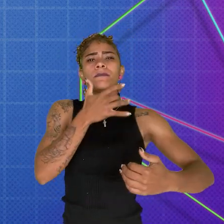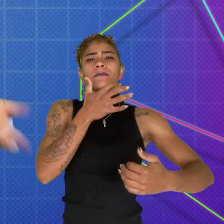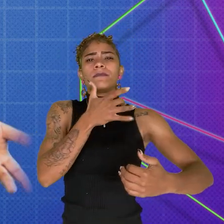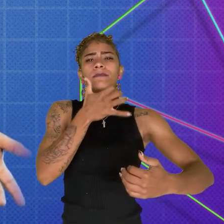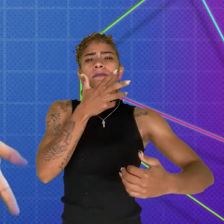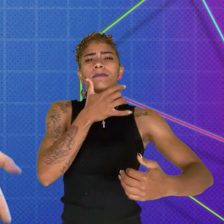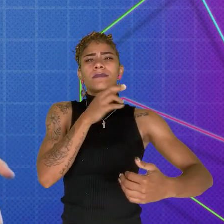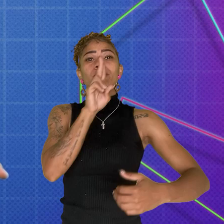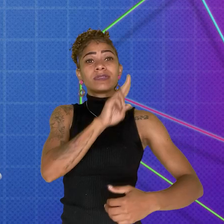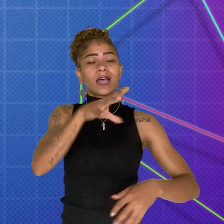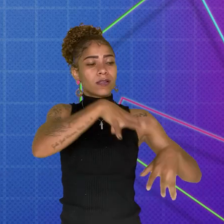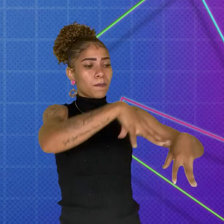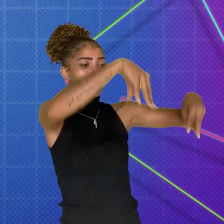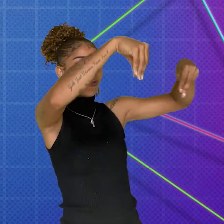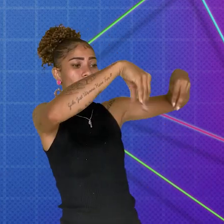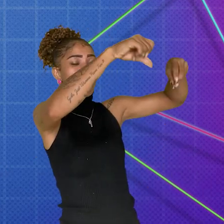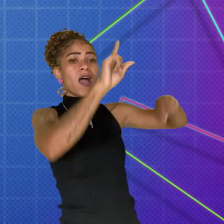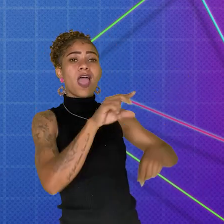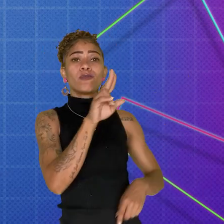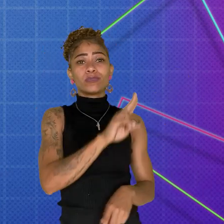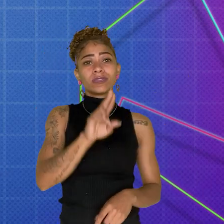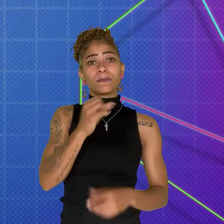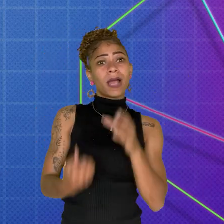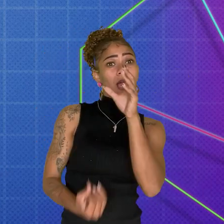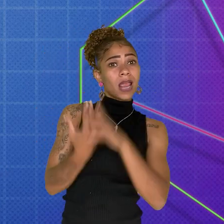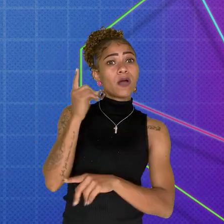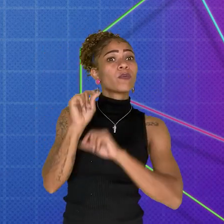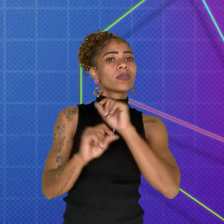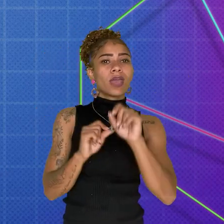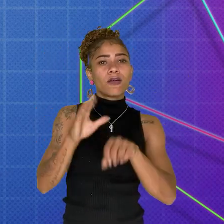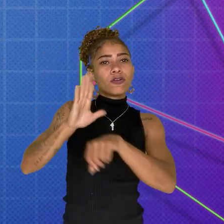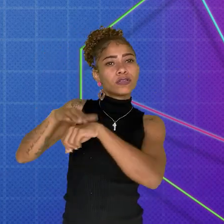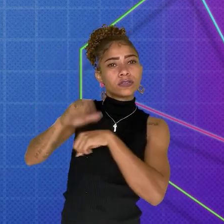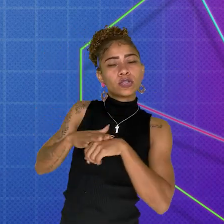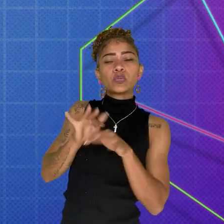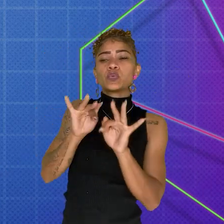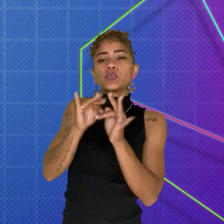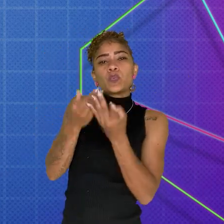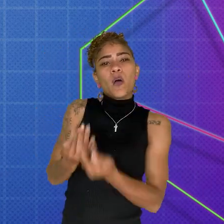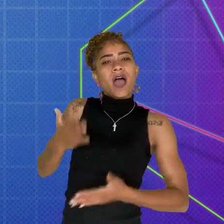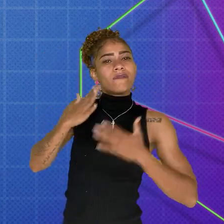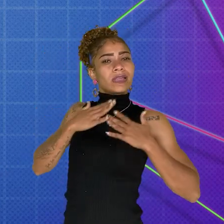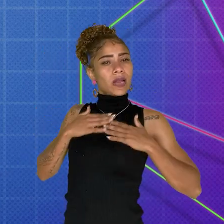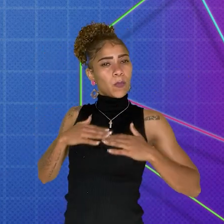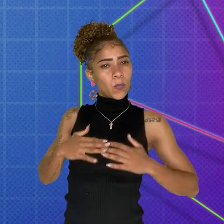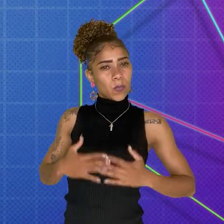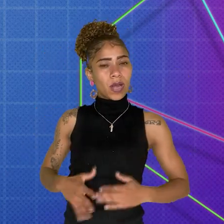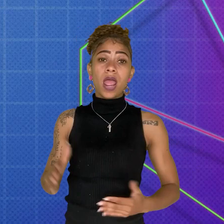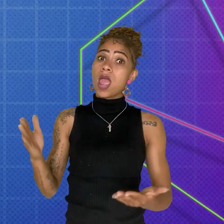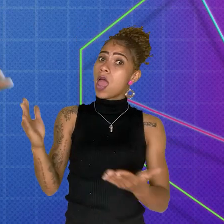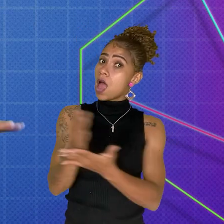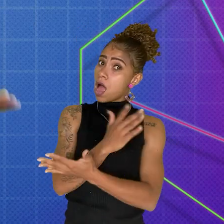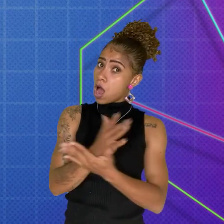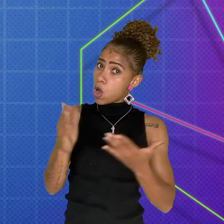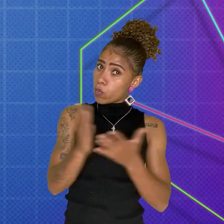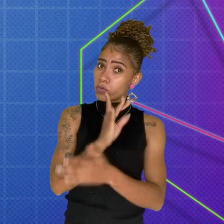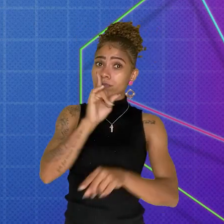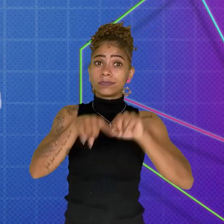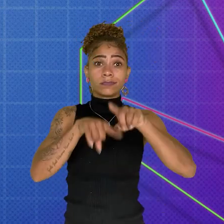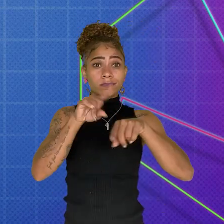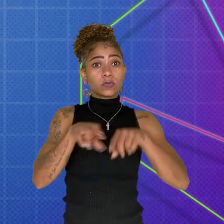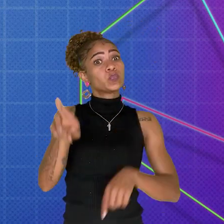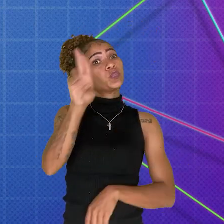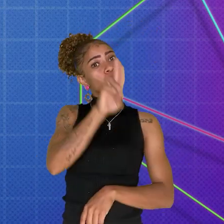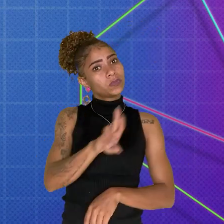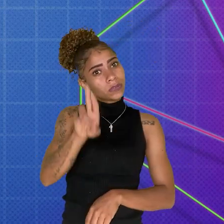com frequência em trilhas sonoras medievais. Ela é usada para criar algumas melodias suaves e tranquilas. E esses são alguns dos